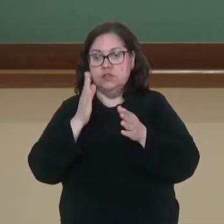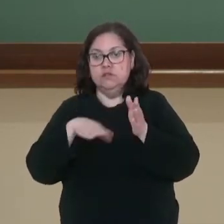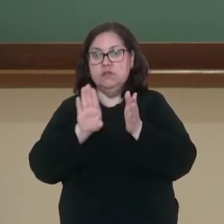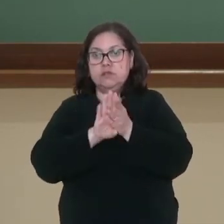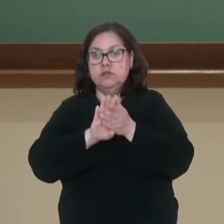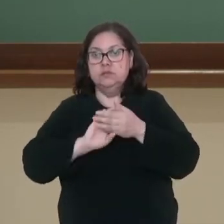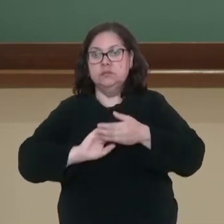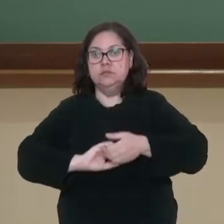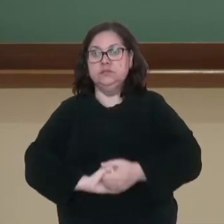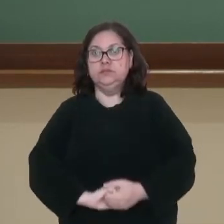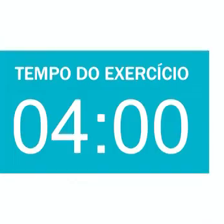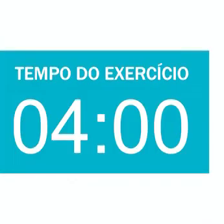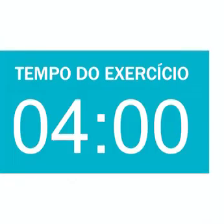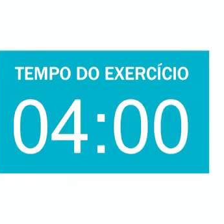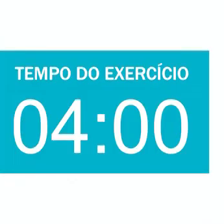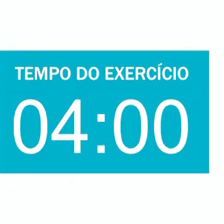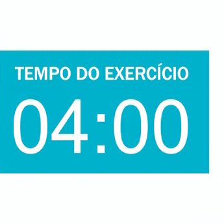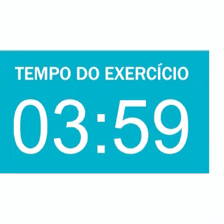volta.